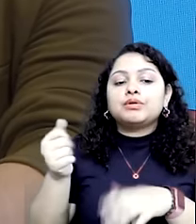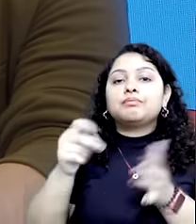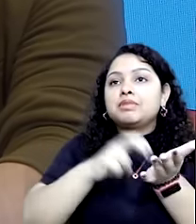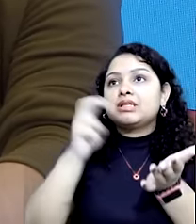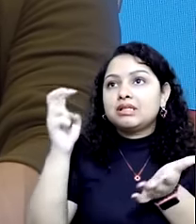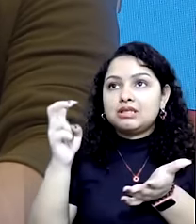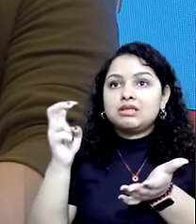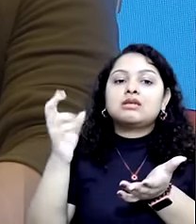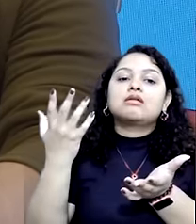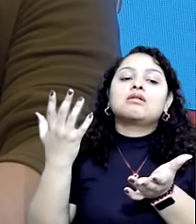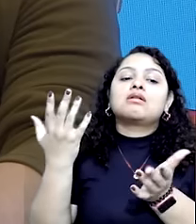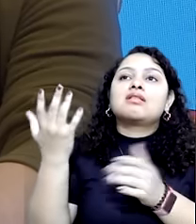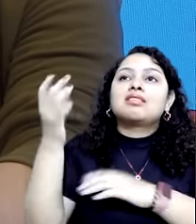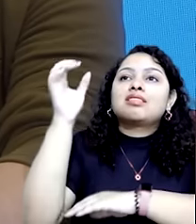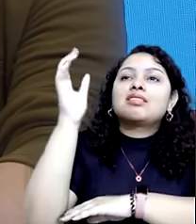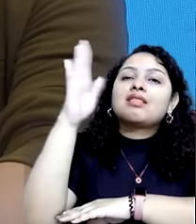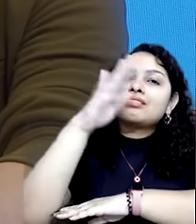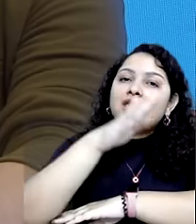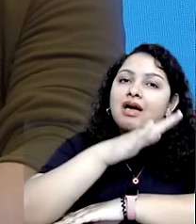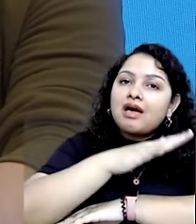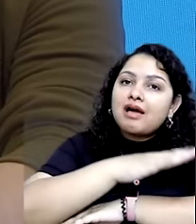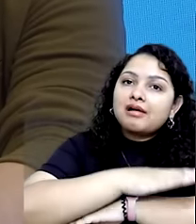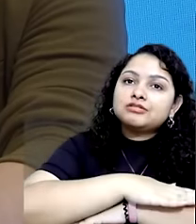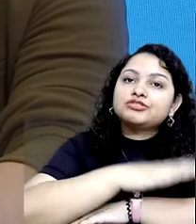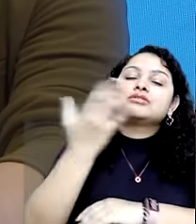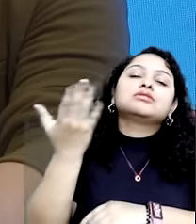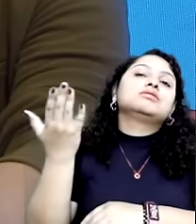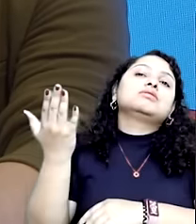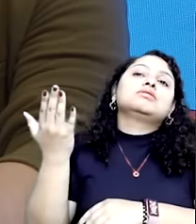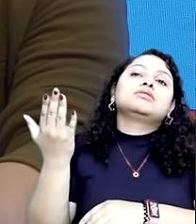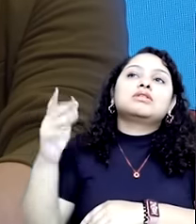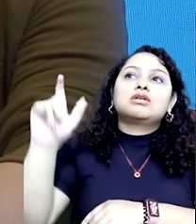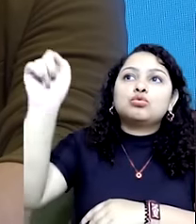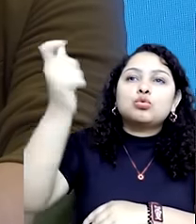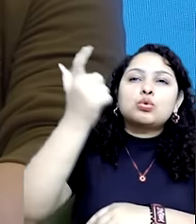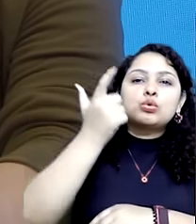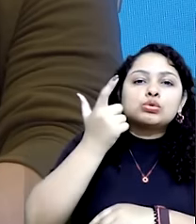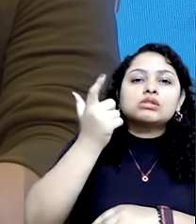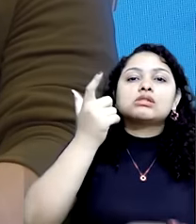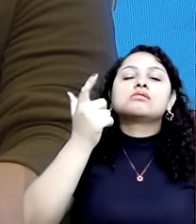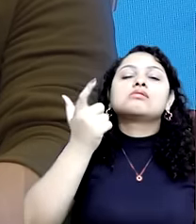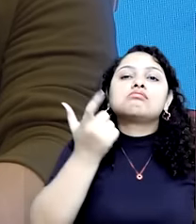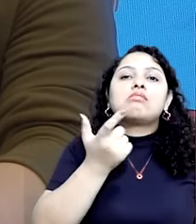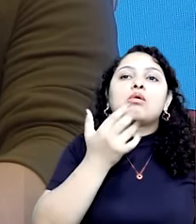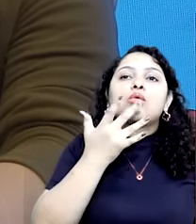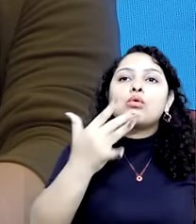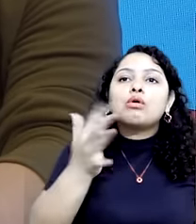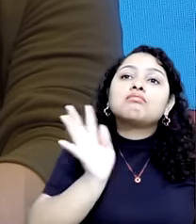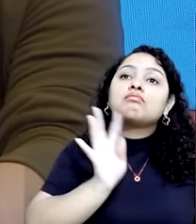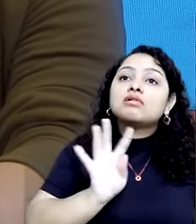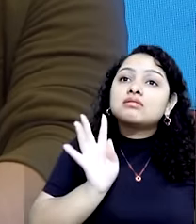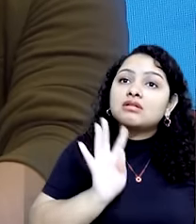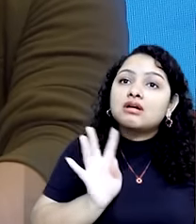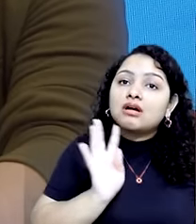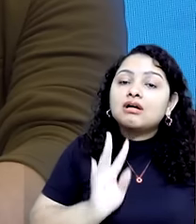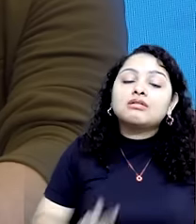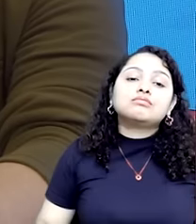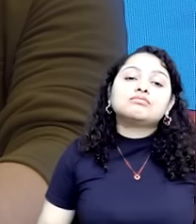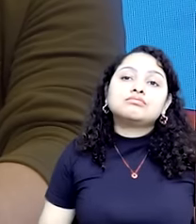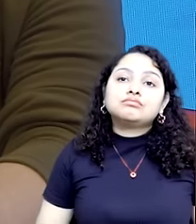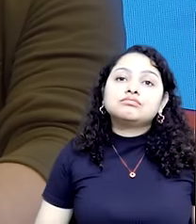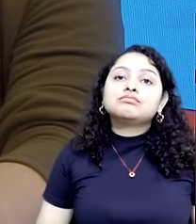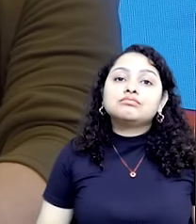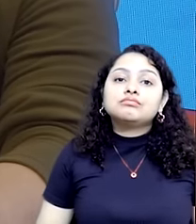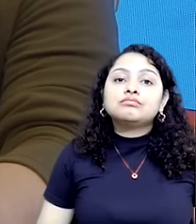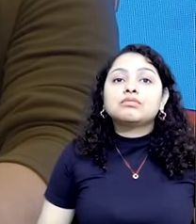manhã horários do final da tarde que você tem luzes mais que você tem tons de iluminação mais interessantes né e de acordo com